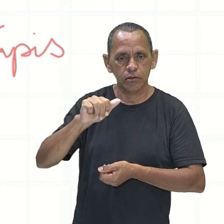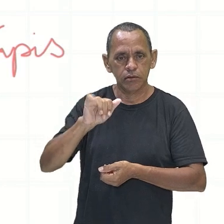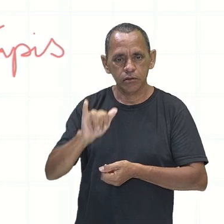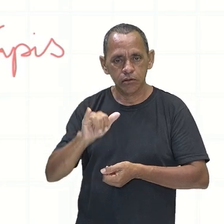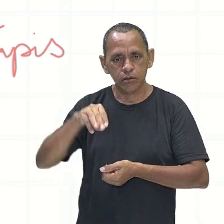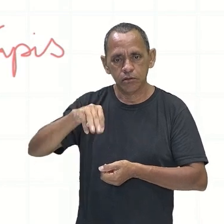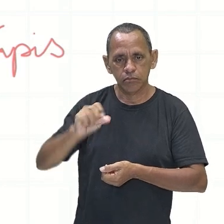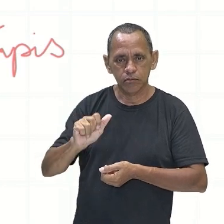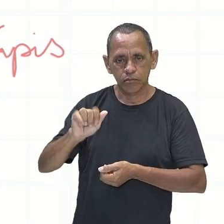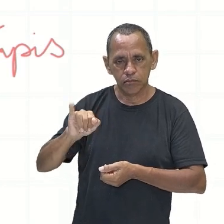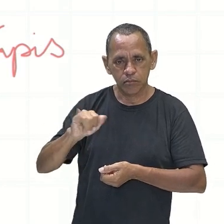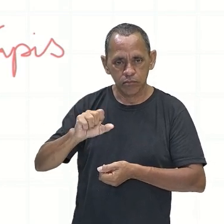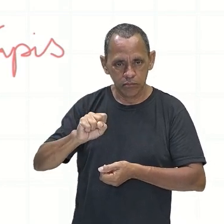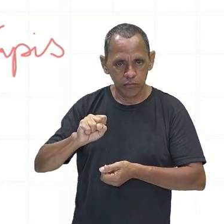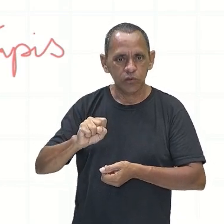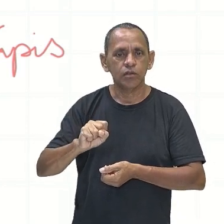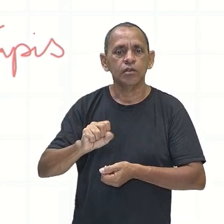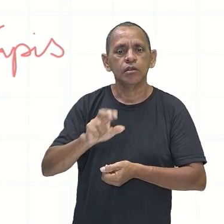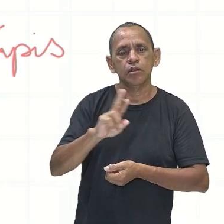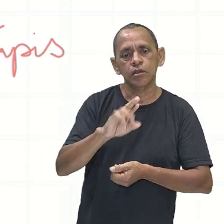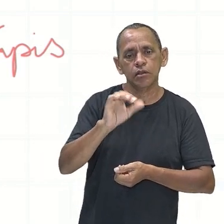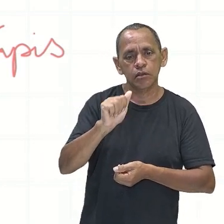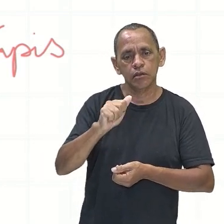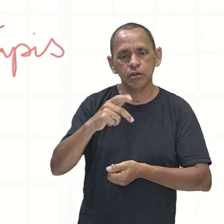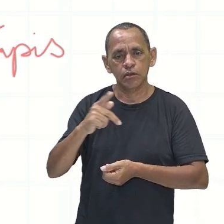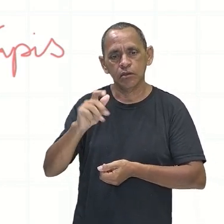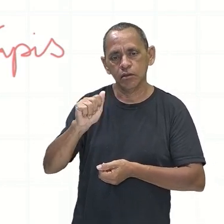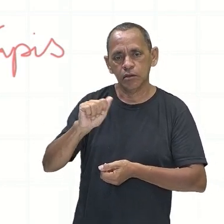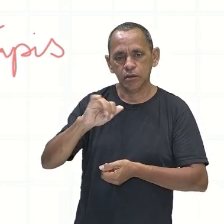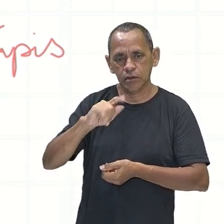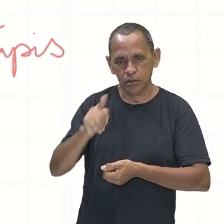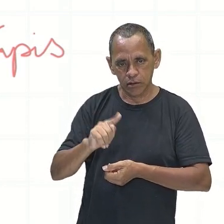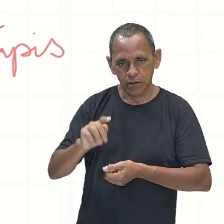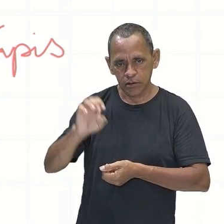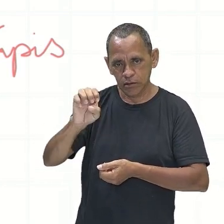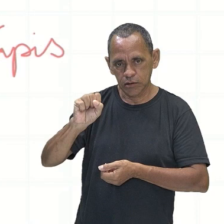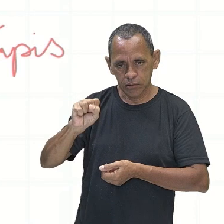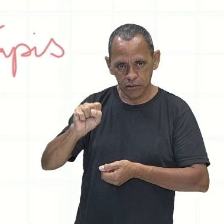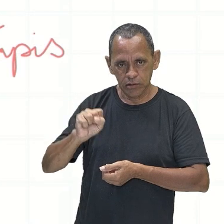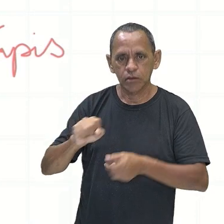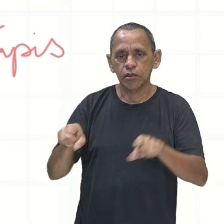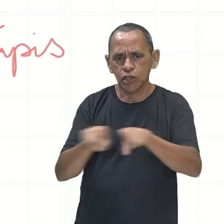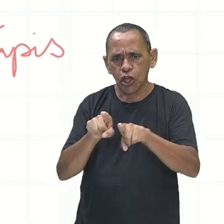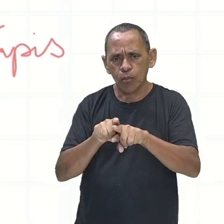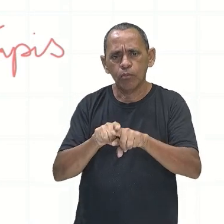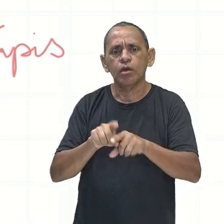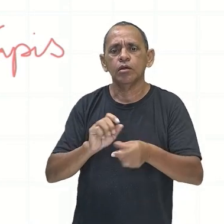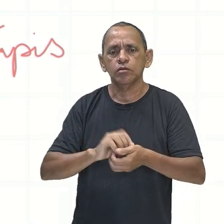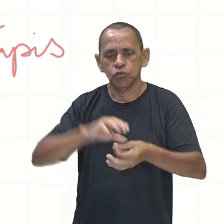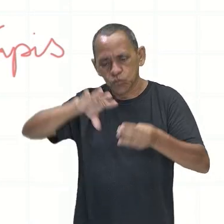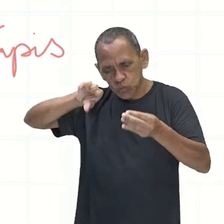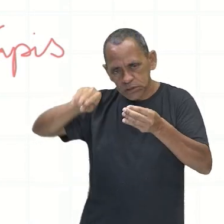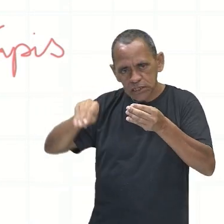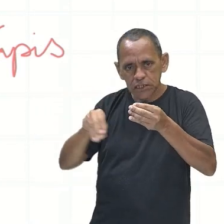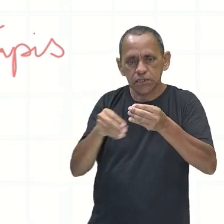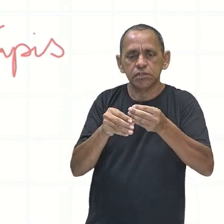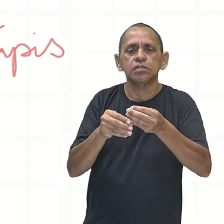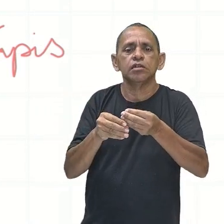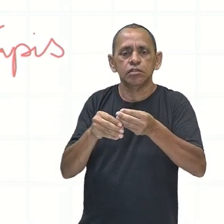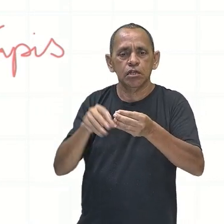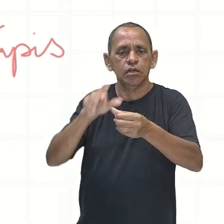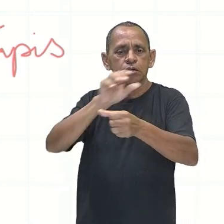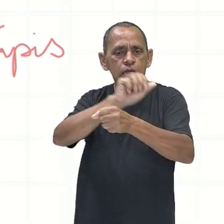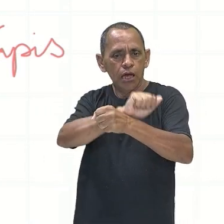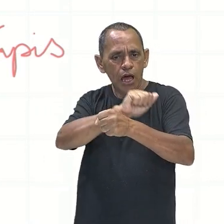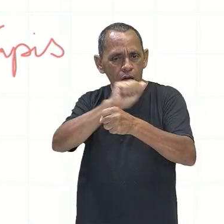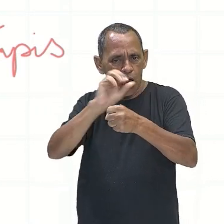rapazes. Então, aqui, ó, a classe de palavra, o substantivo, o artigo sempre vai estar